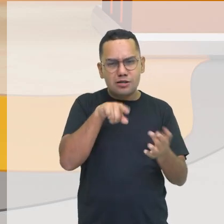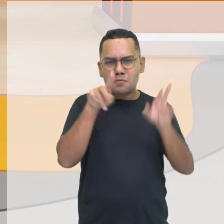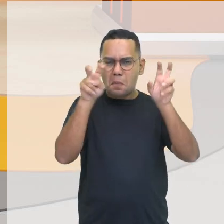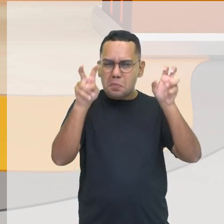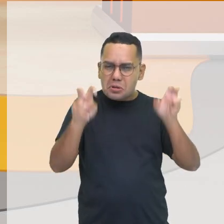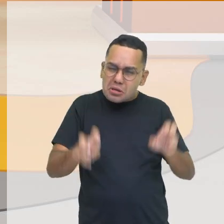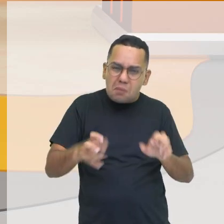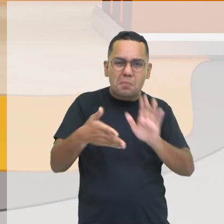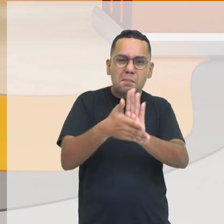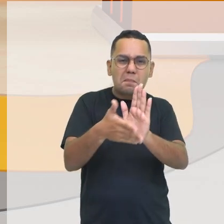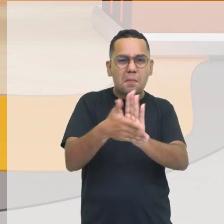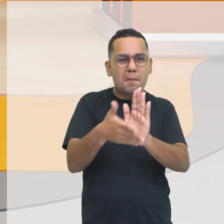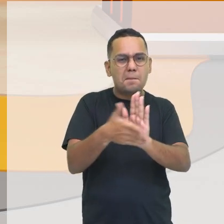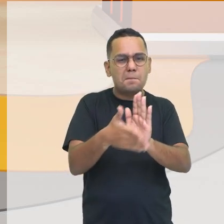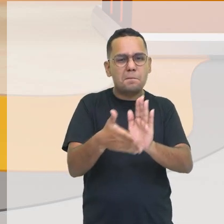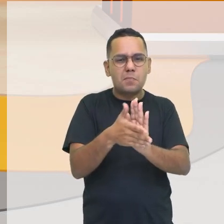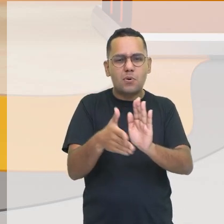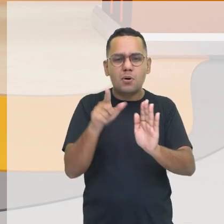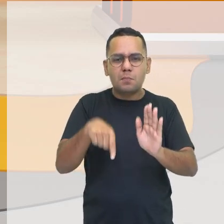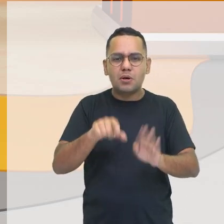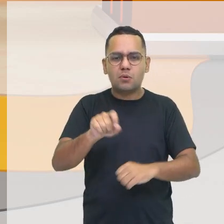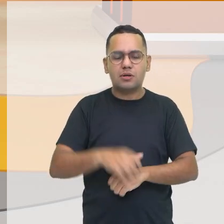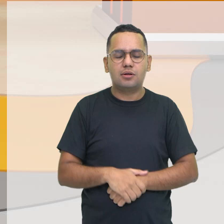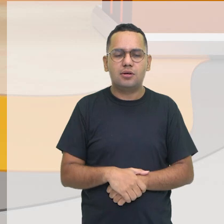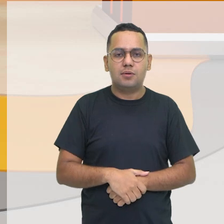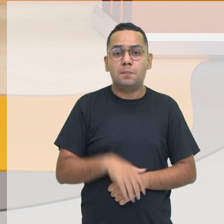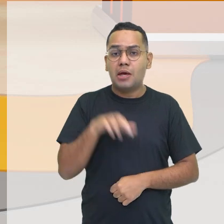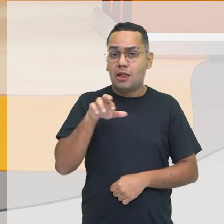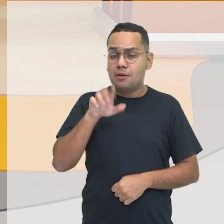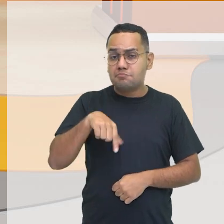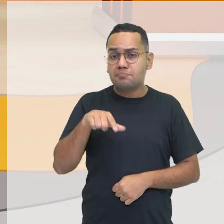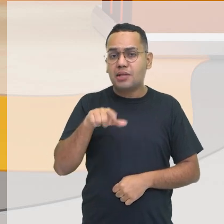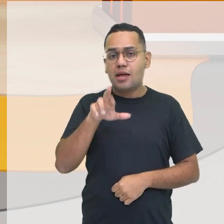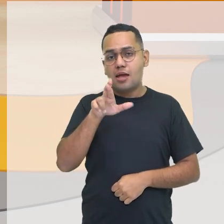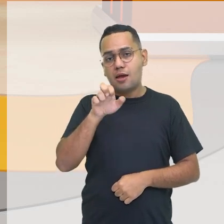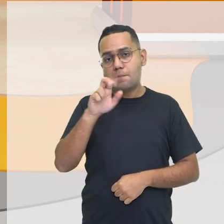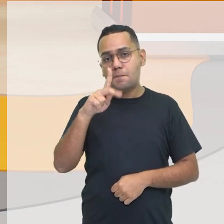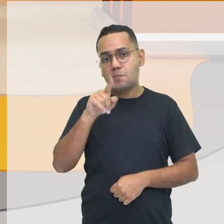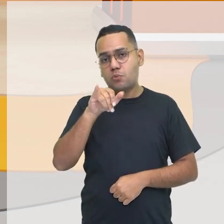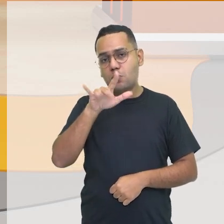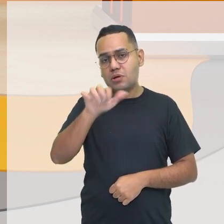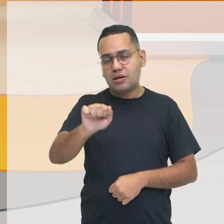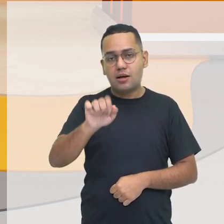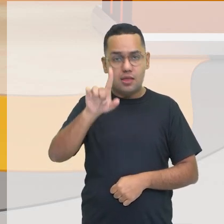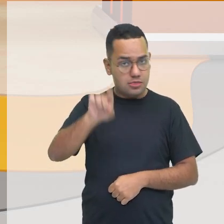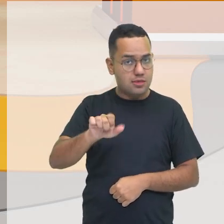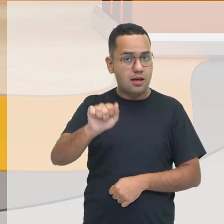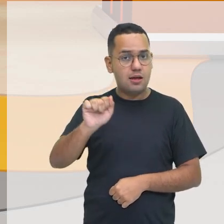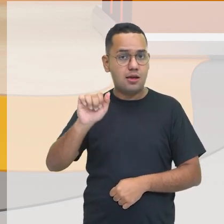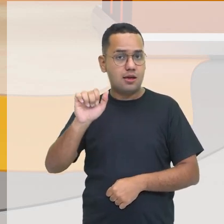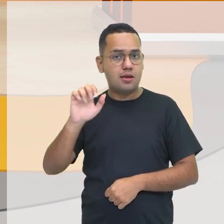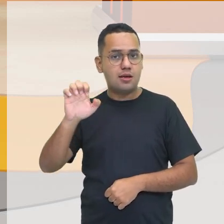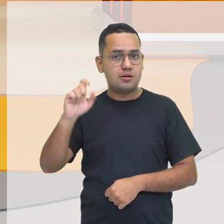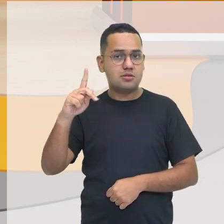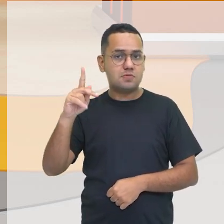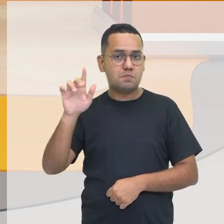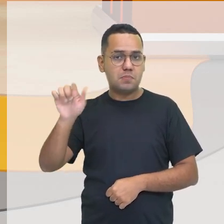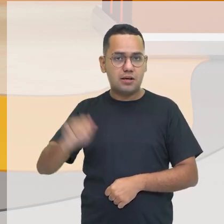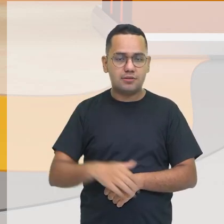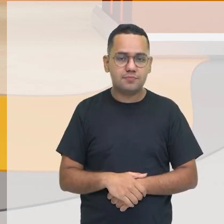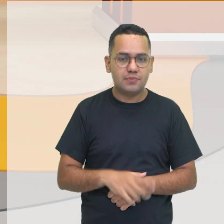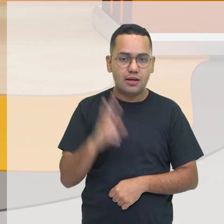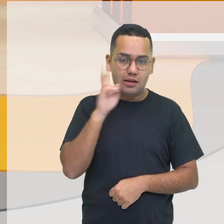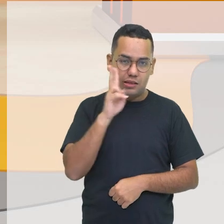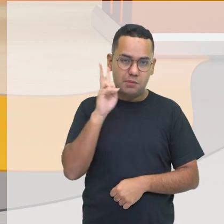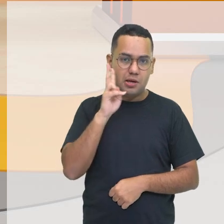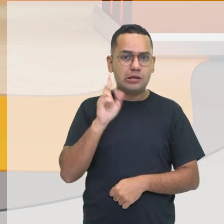as políticas adotadas neste momento da República da Espada. Lembrando que neste momento também nós temos a presença